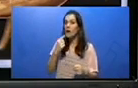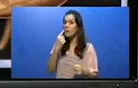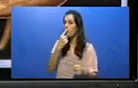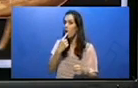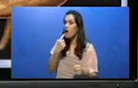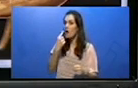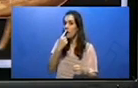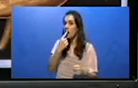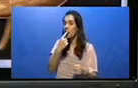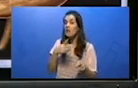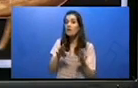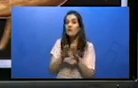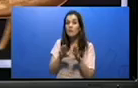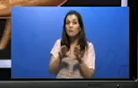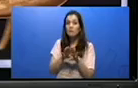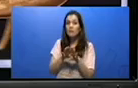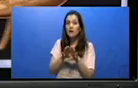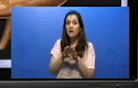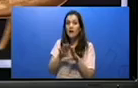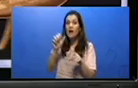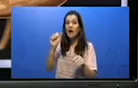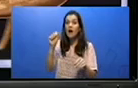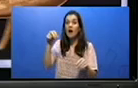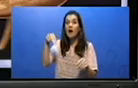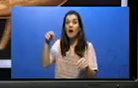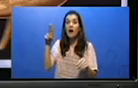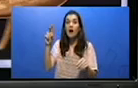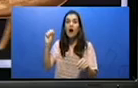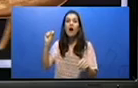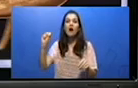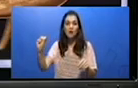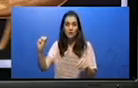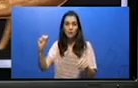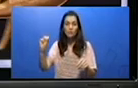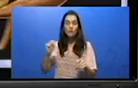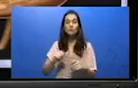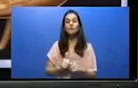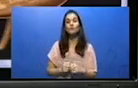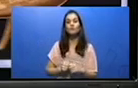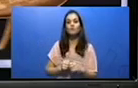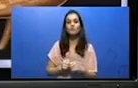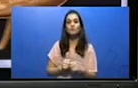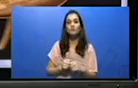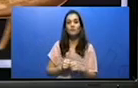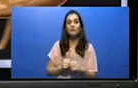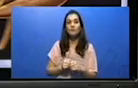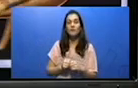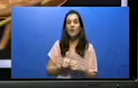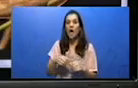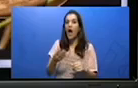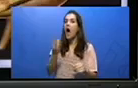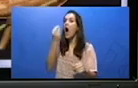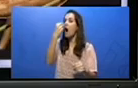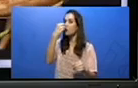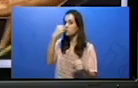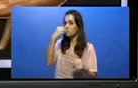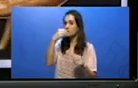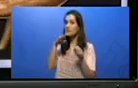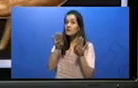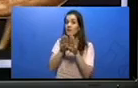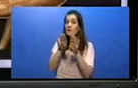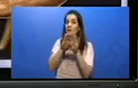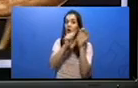ânus. Boca, o local por onde entram os alimentos, e ânus é o local onde saem as fezes, os